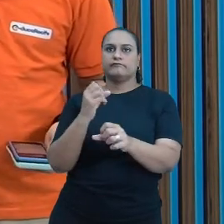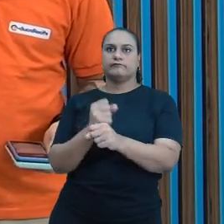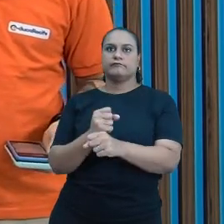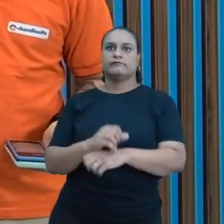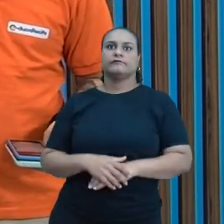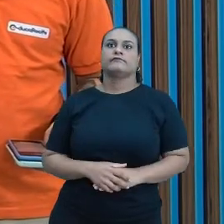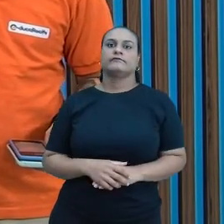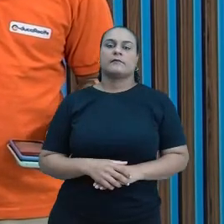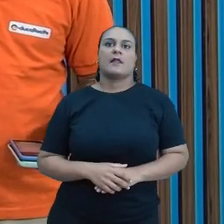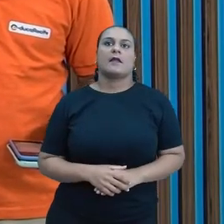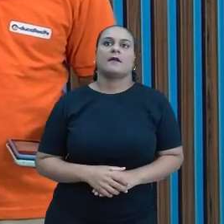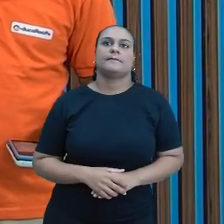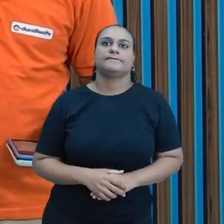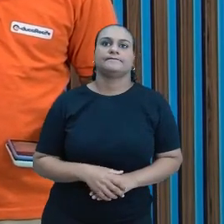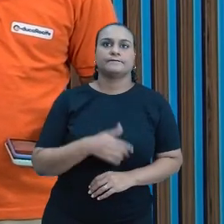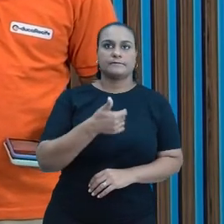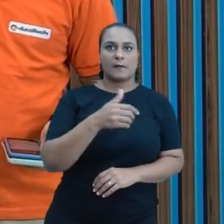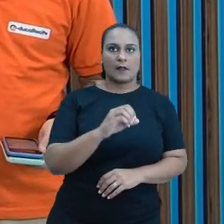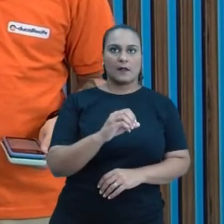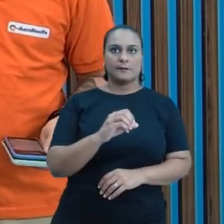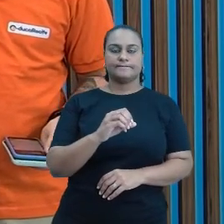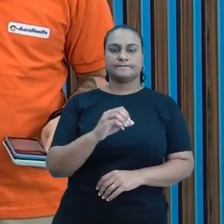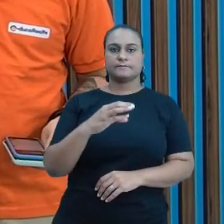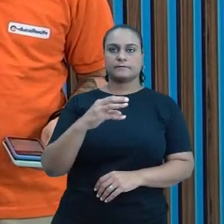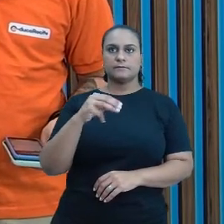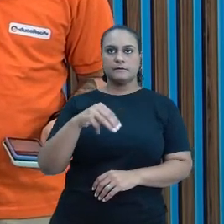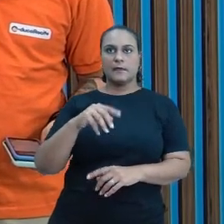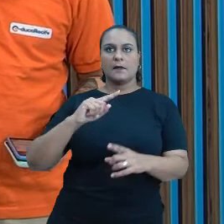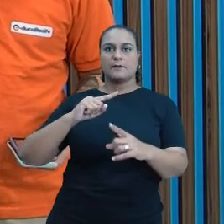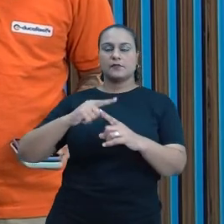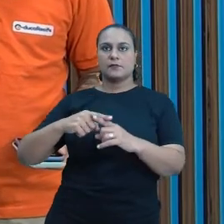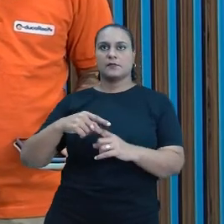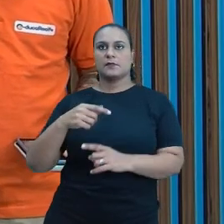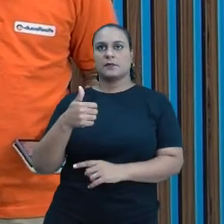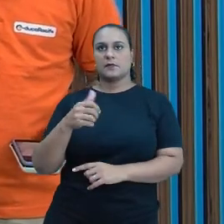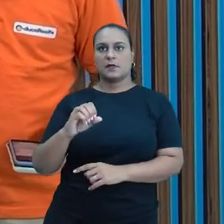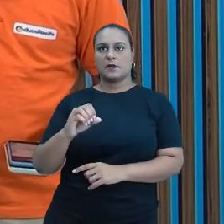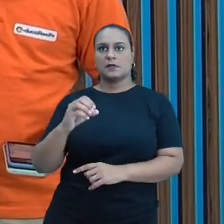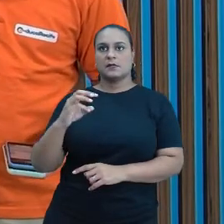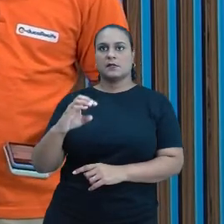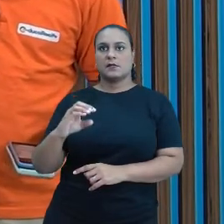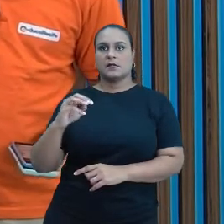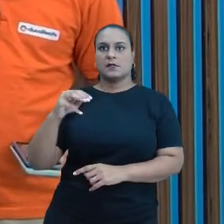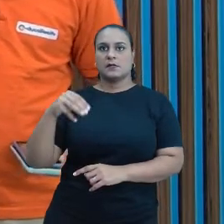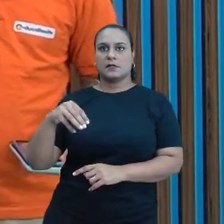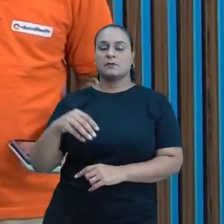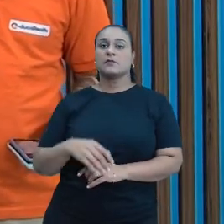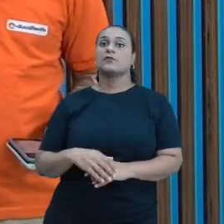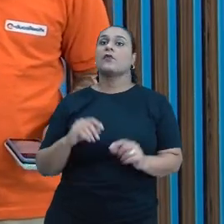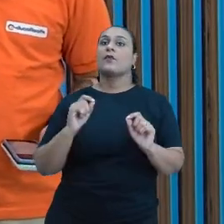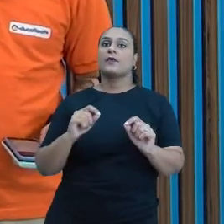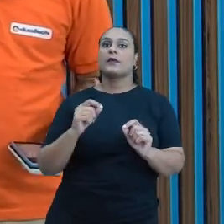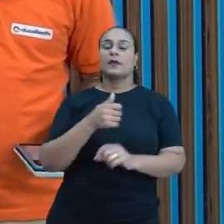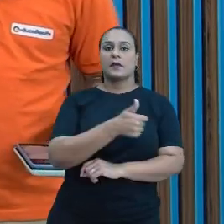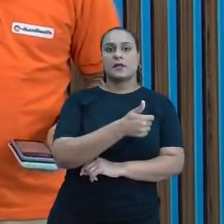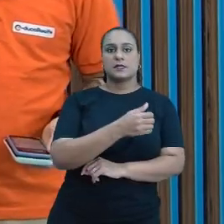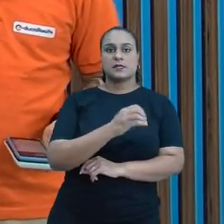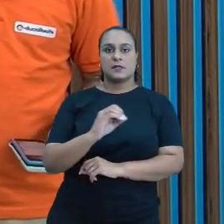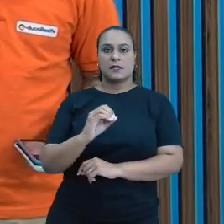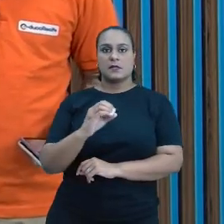ou seja, 10 centímetros quadrados multiplicado por 10 centímetros, eu vou ter, nesse caso aí,